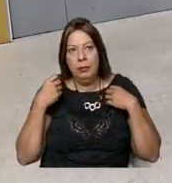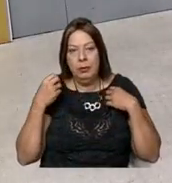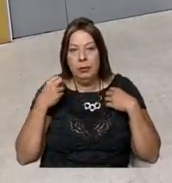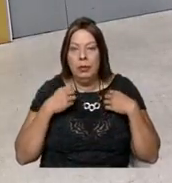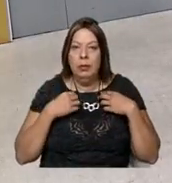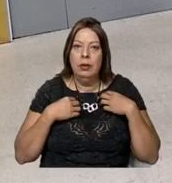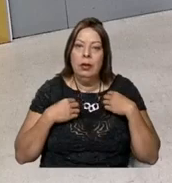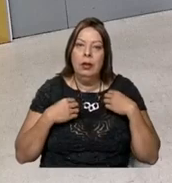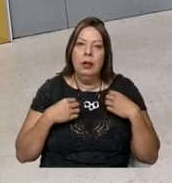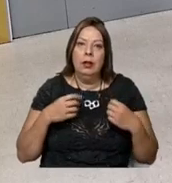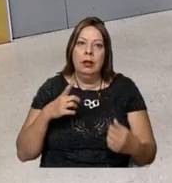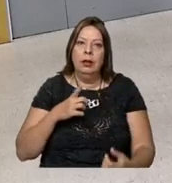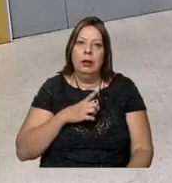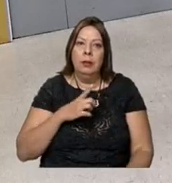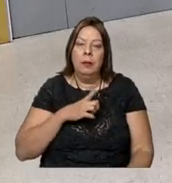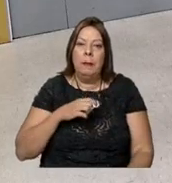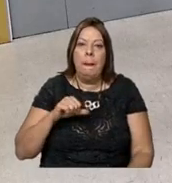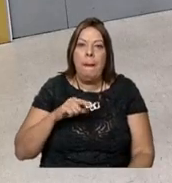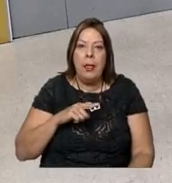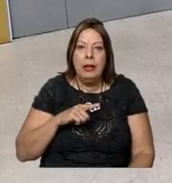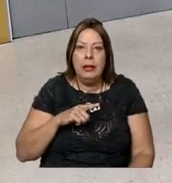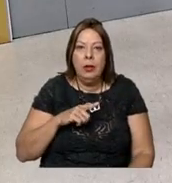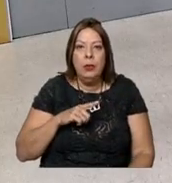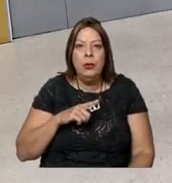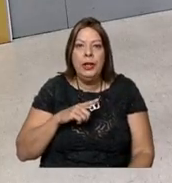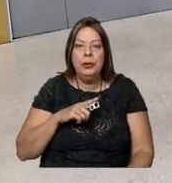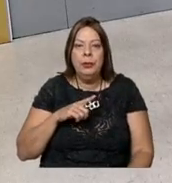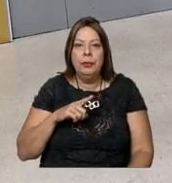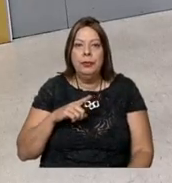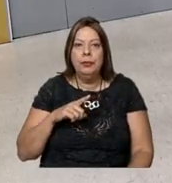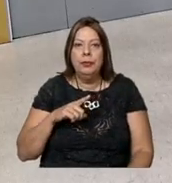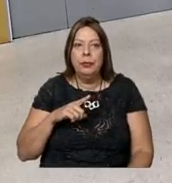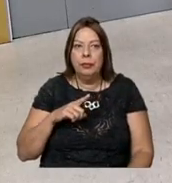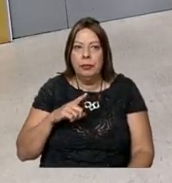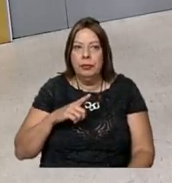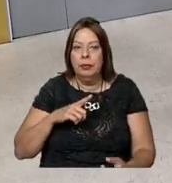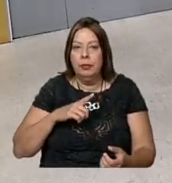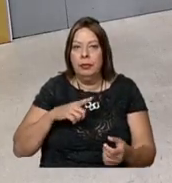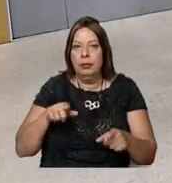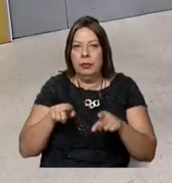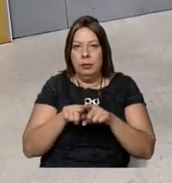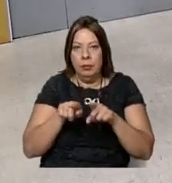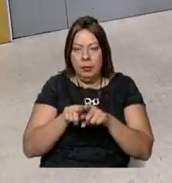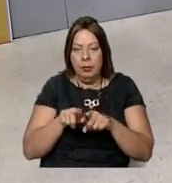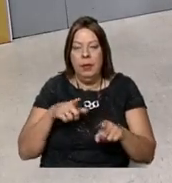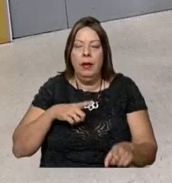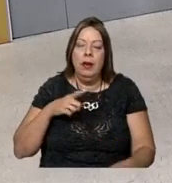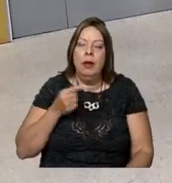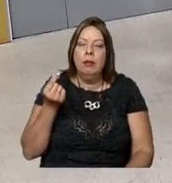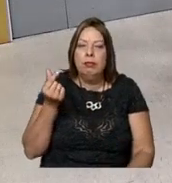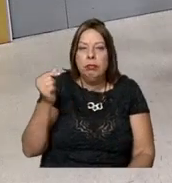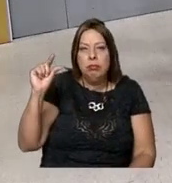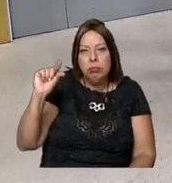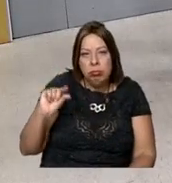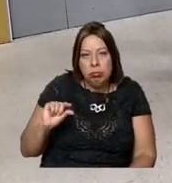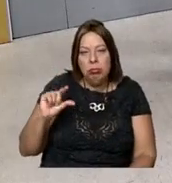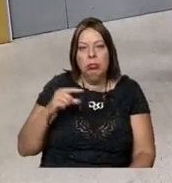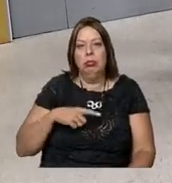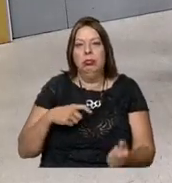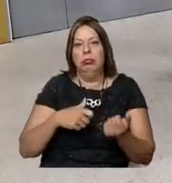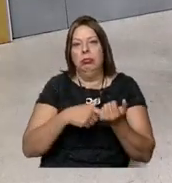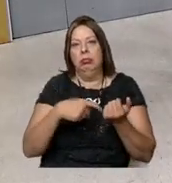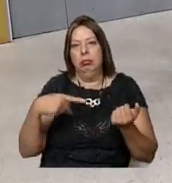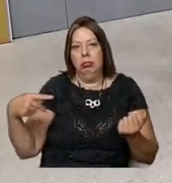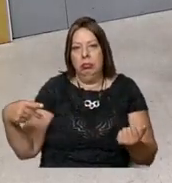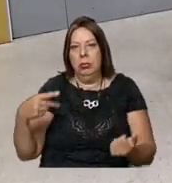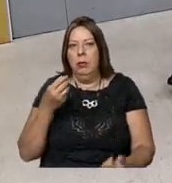dia para você que está em casa, bom dia, Rogério. Vamos alegrar o domingão, tá todo mundo aí ligadinho com o nosso Black Friday Cajucap. Hoje tá bom demais.